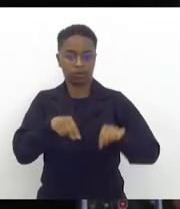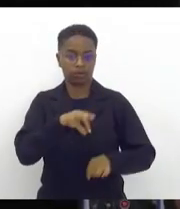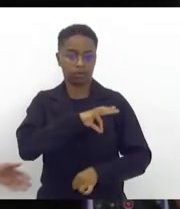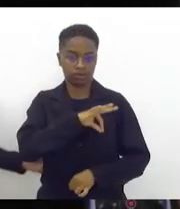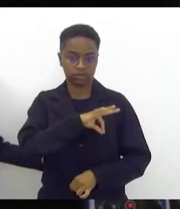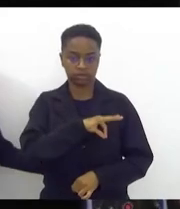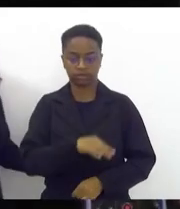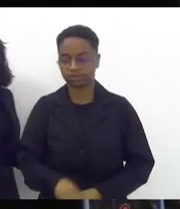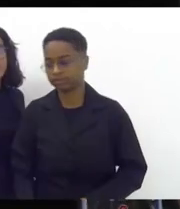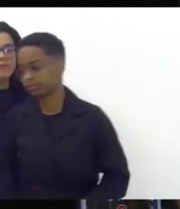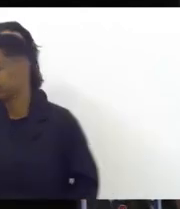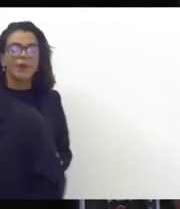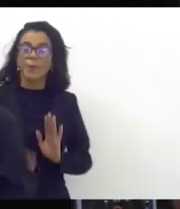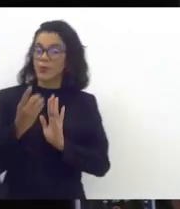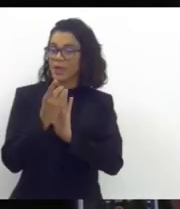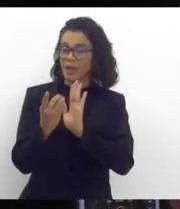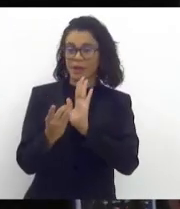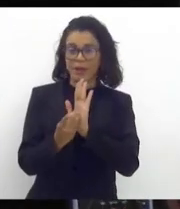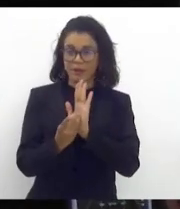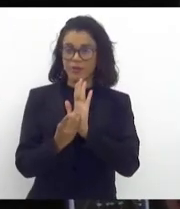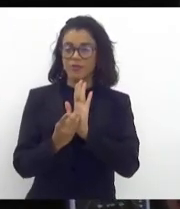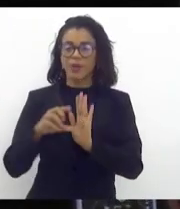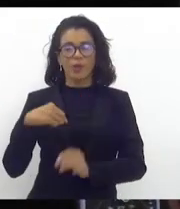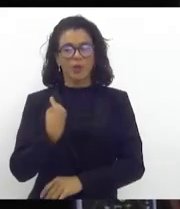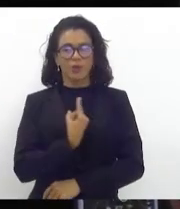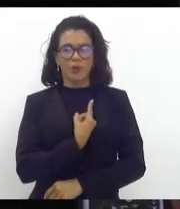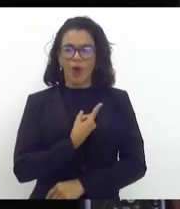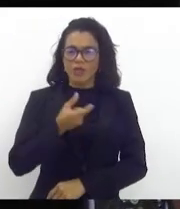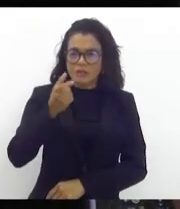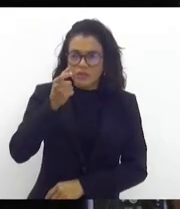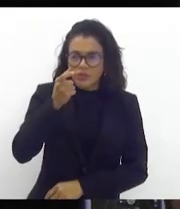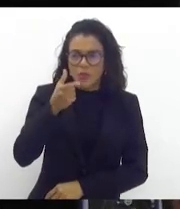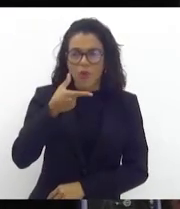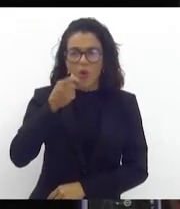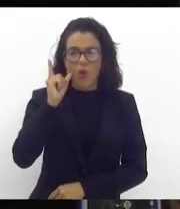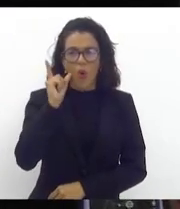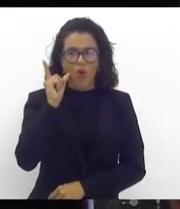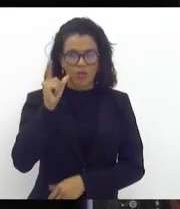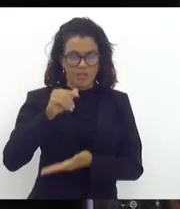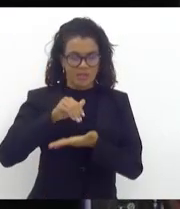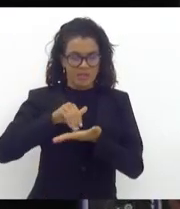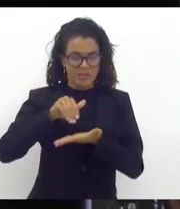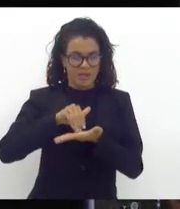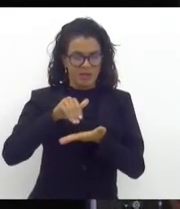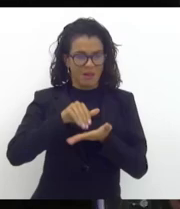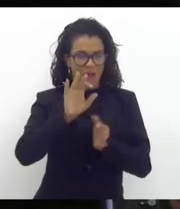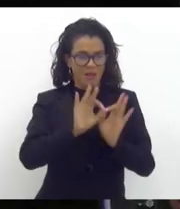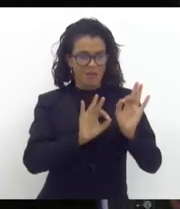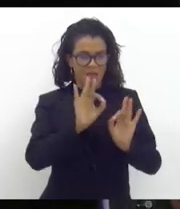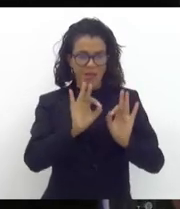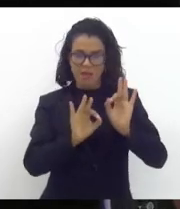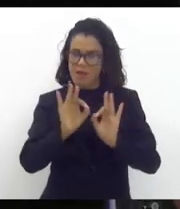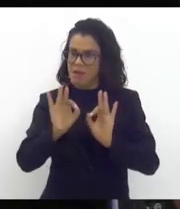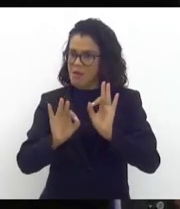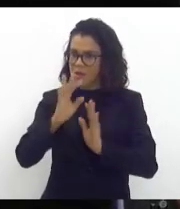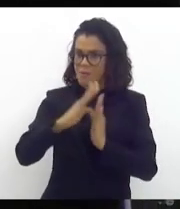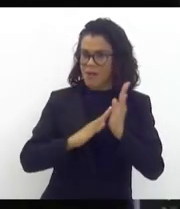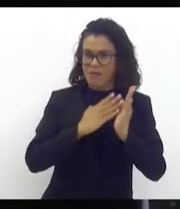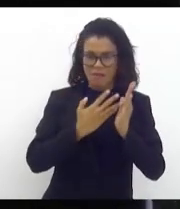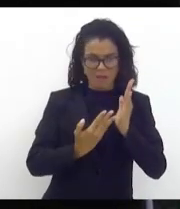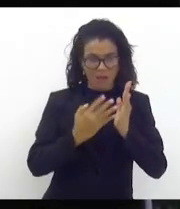é feita por decreto. E o que nós assistimos ontem na fala da Secretaria de Planejamento é que a